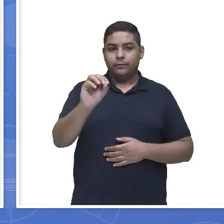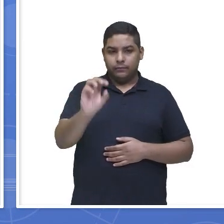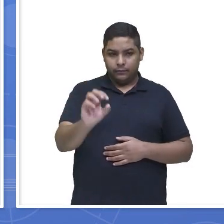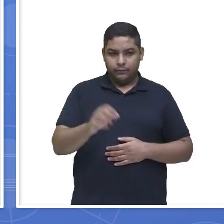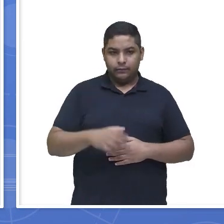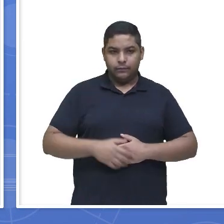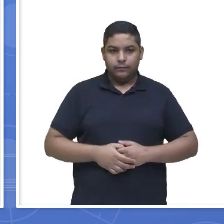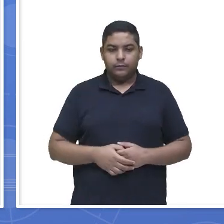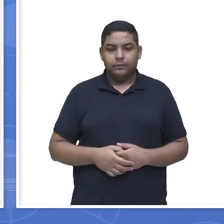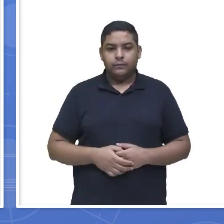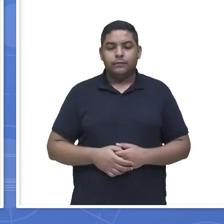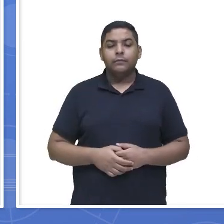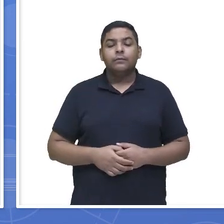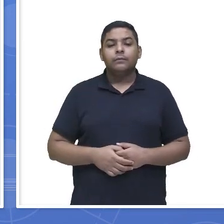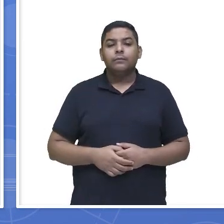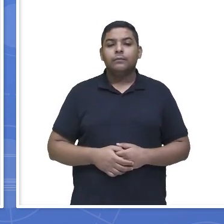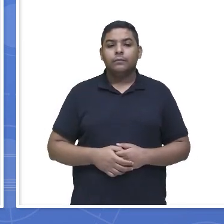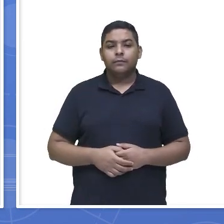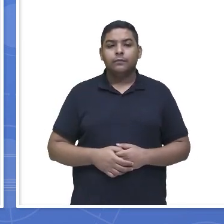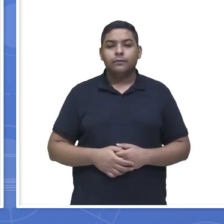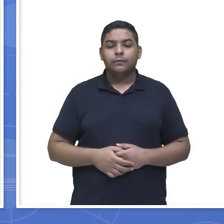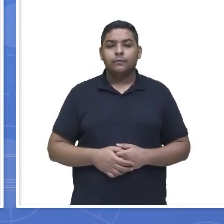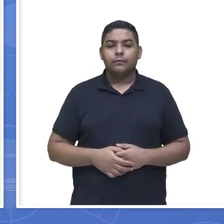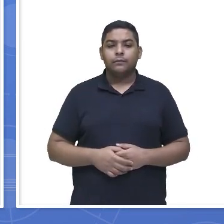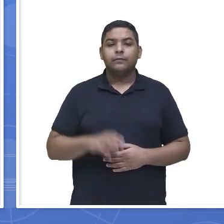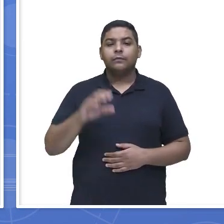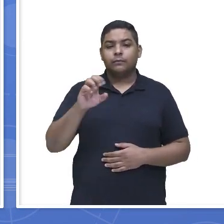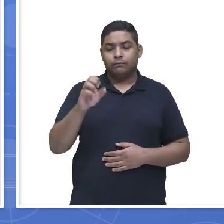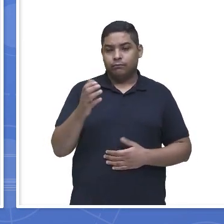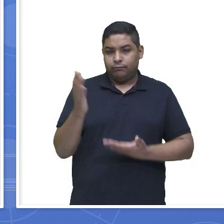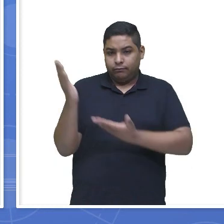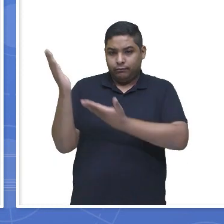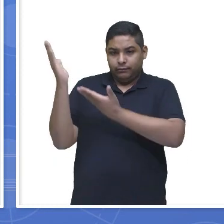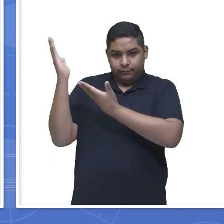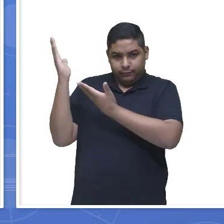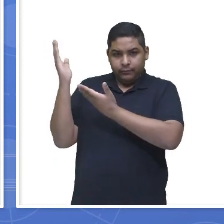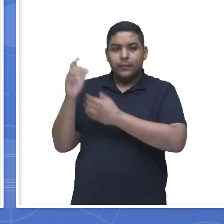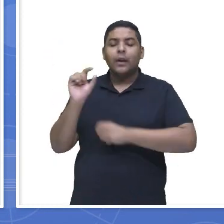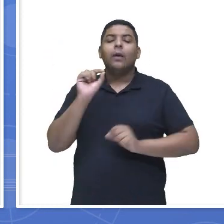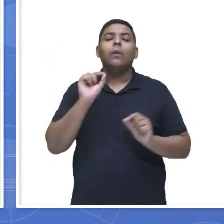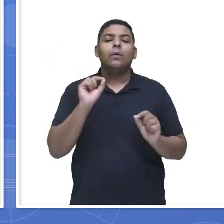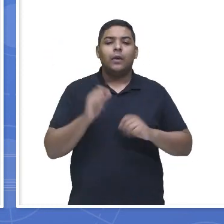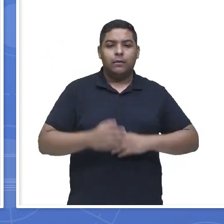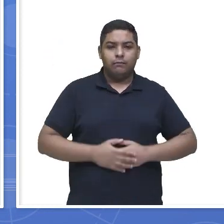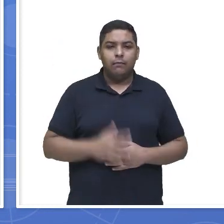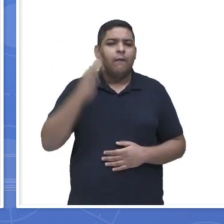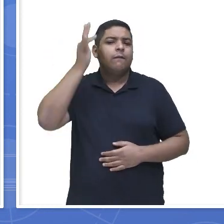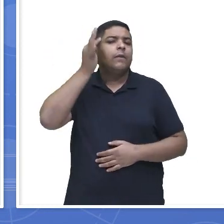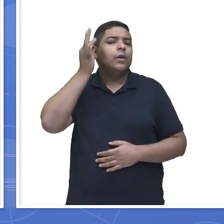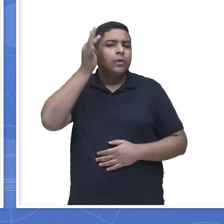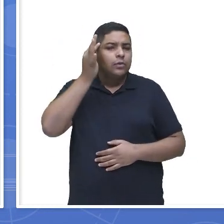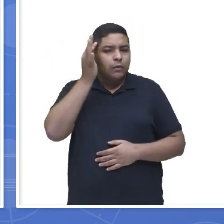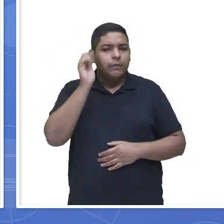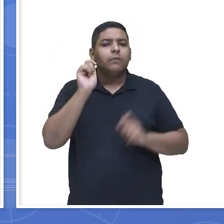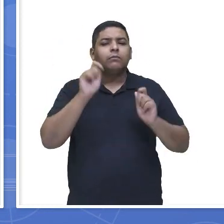só, o que é o ceticismo? O ceticismo é uma posição filosófica que consiste